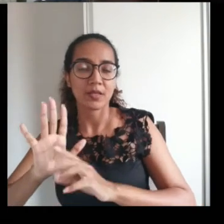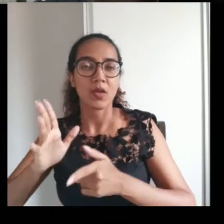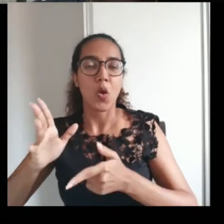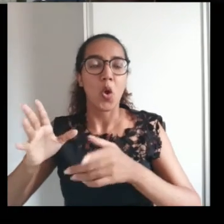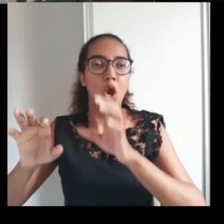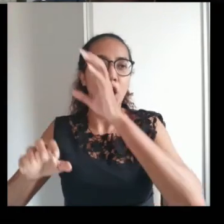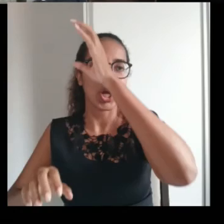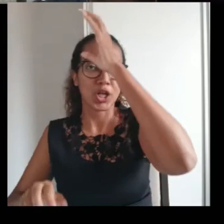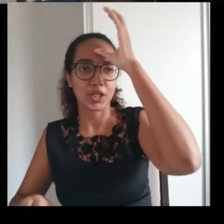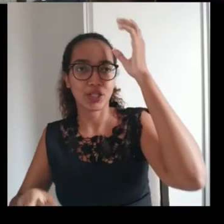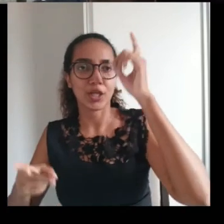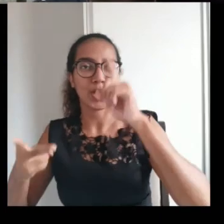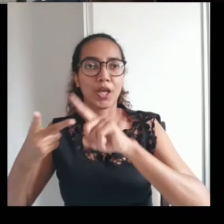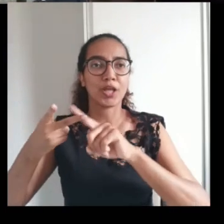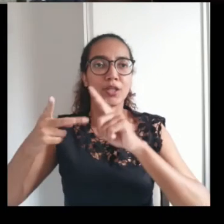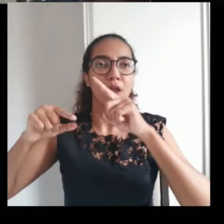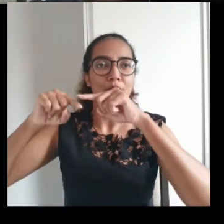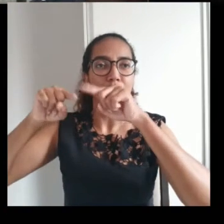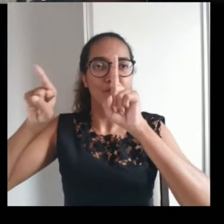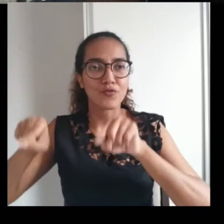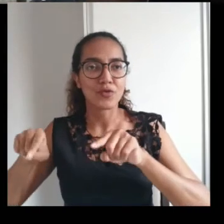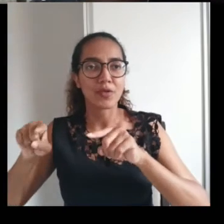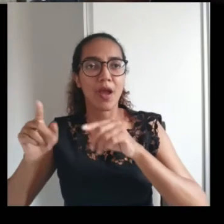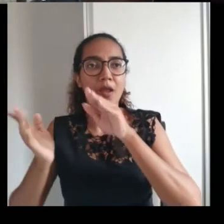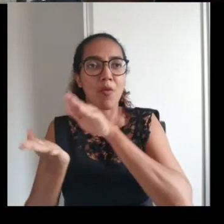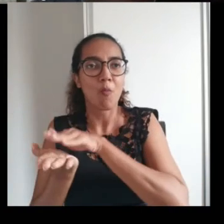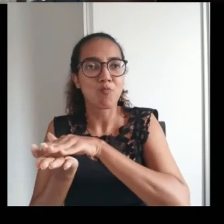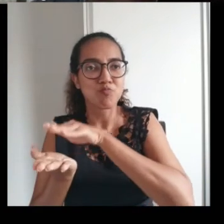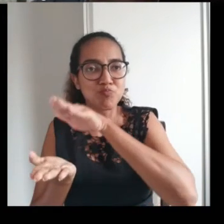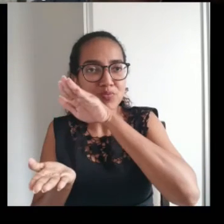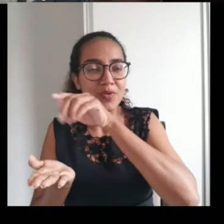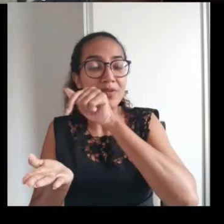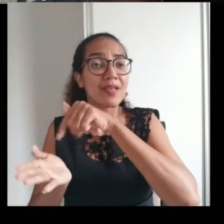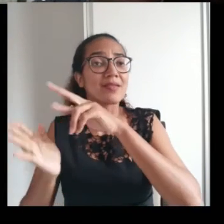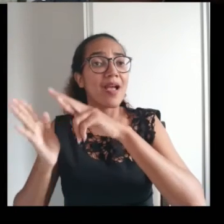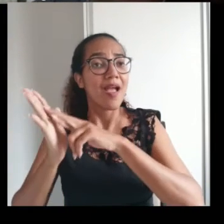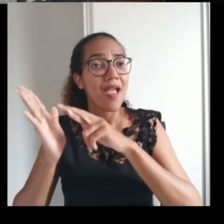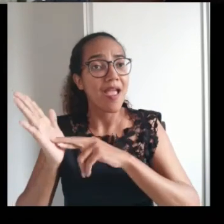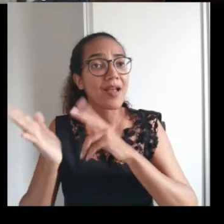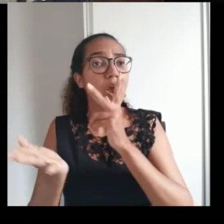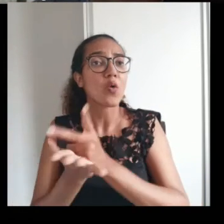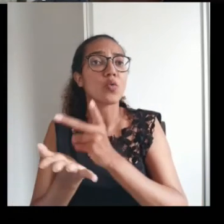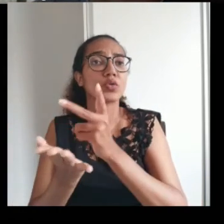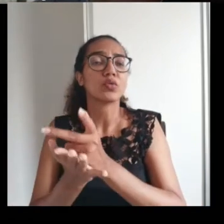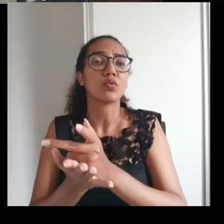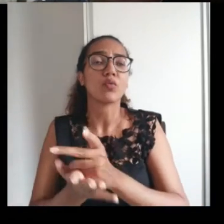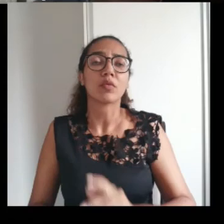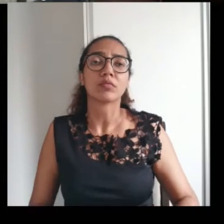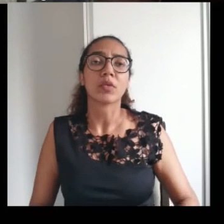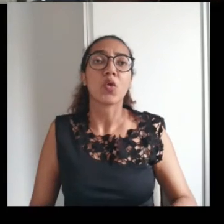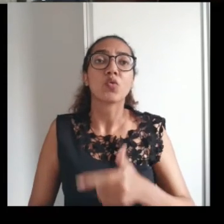negócio, essa restrição continua válida. Eu não vou ter um repositório da classe conta usando,